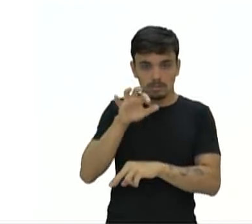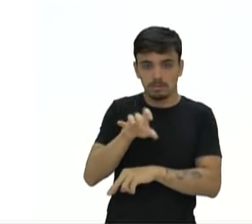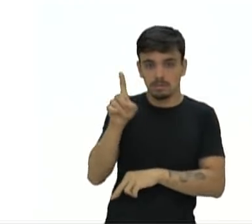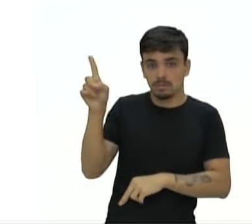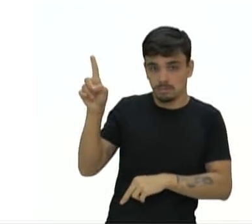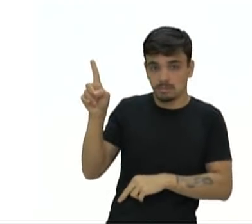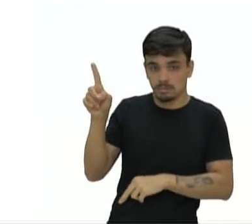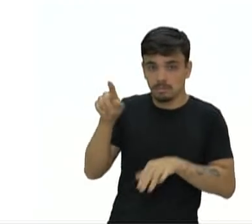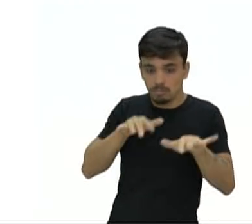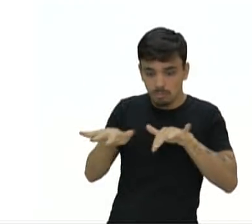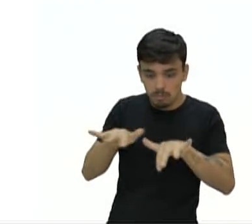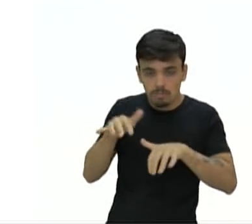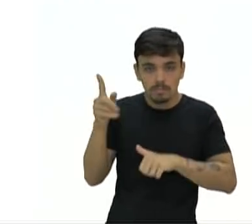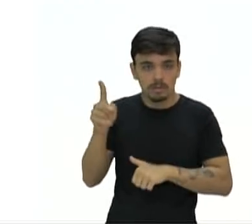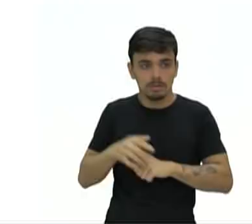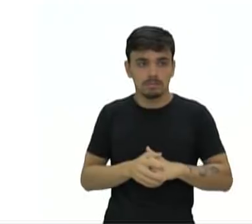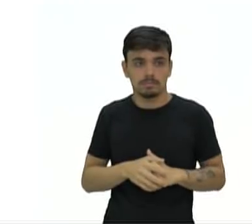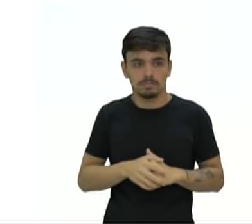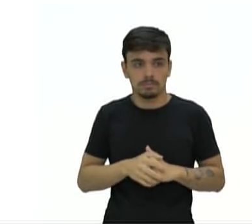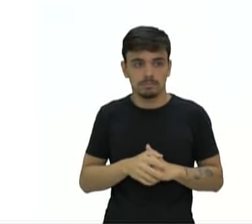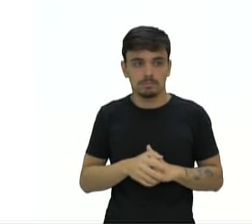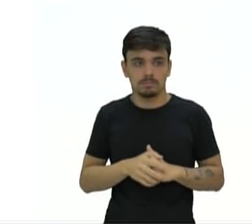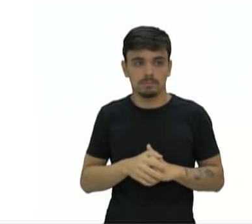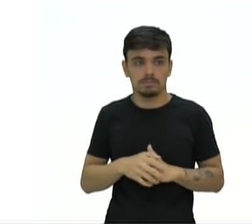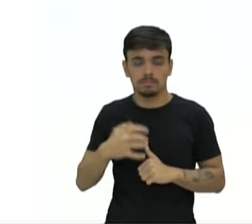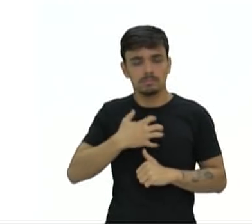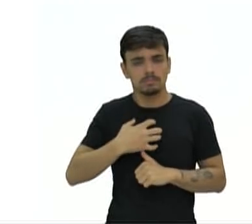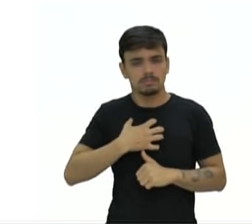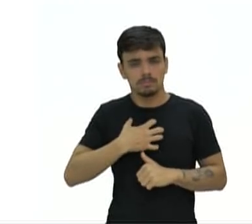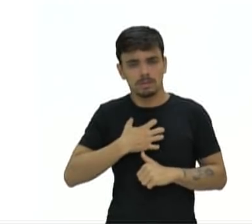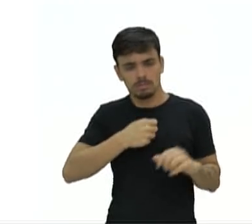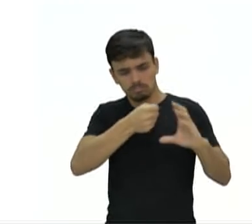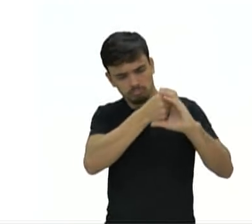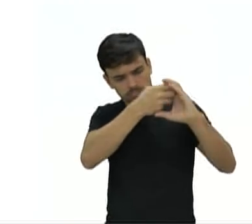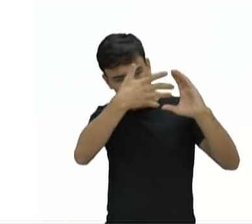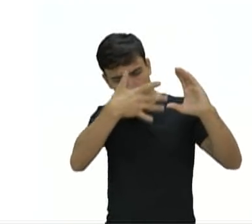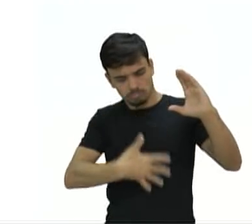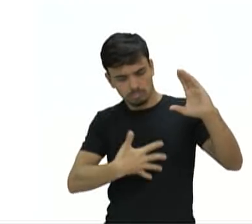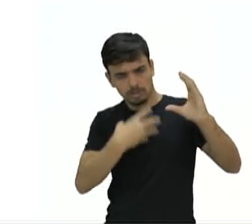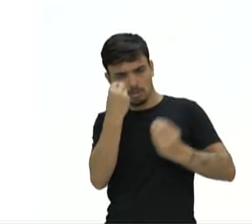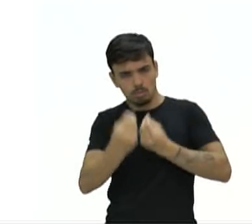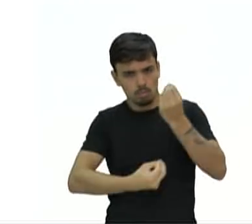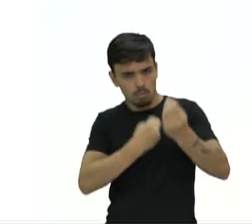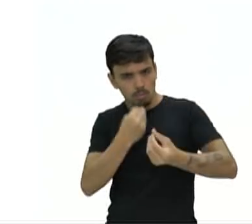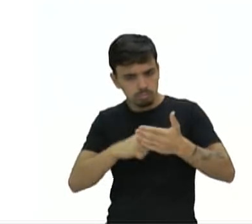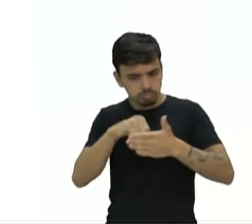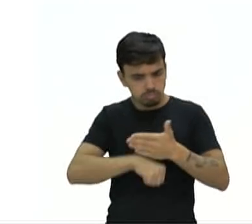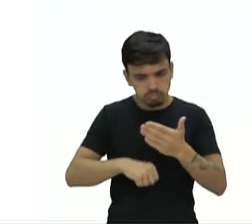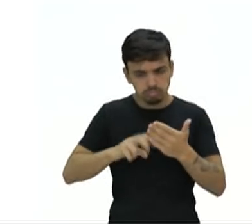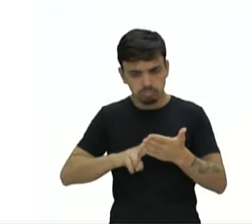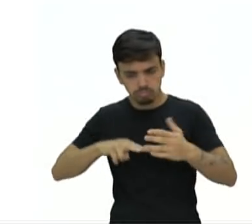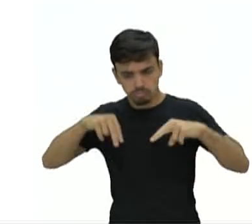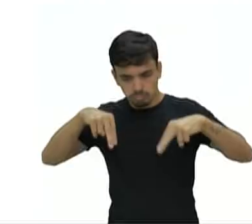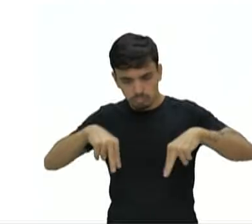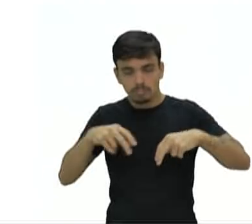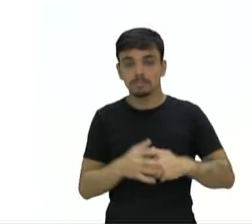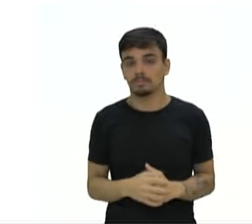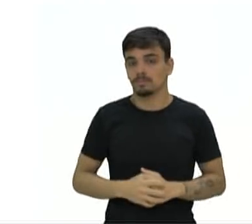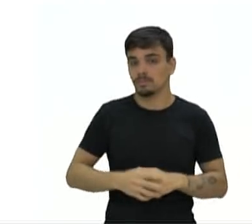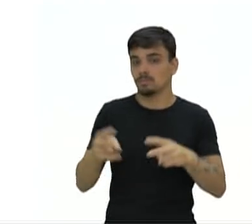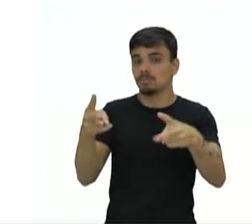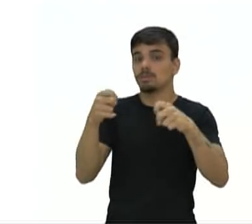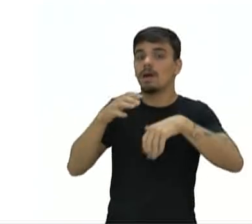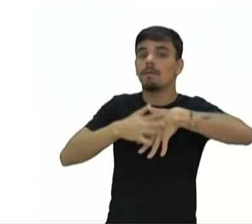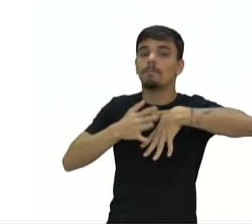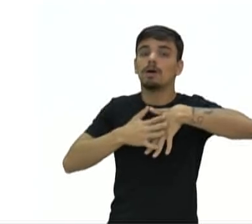movimento? A esse tipo de característica de combatentes? Observe a